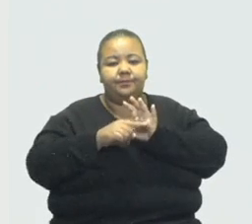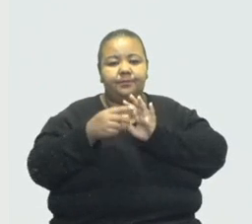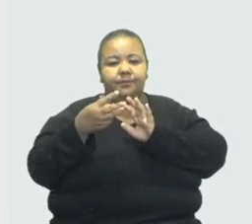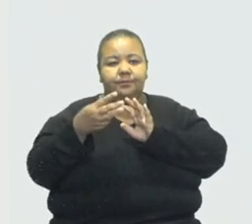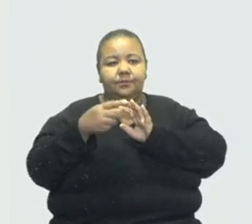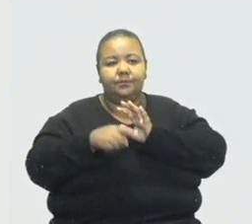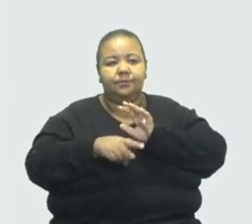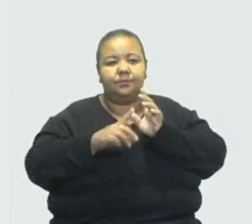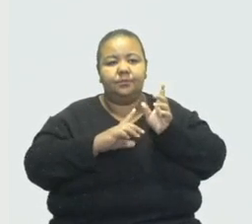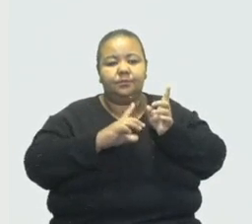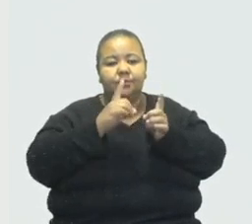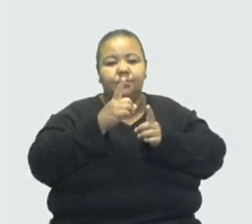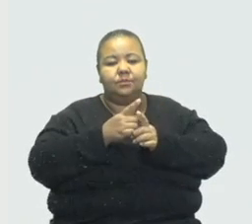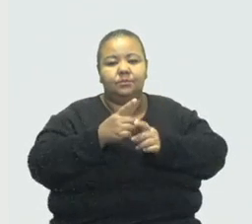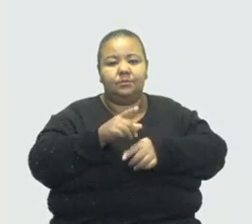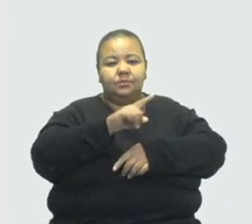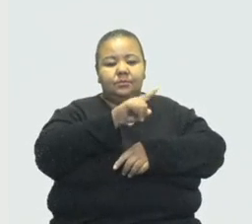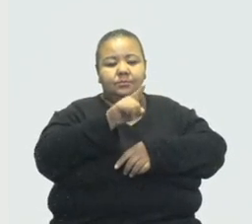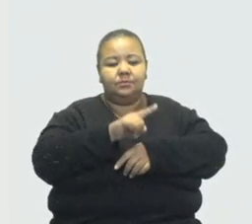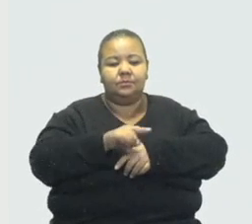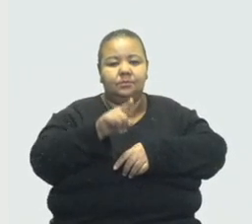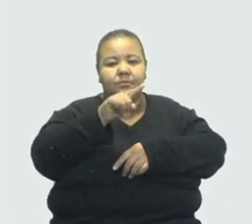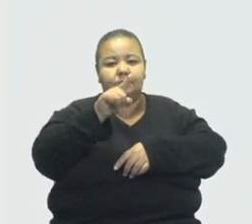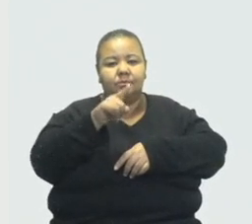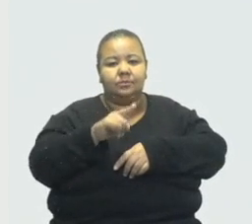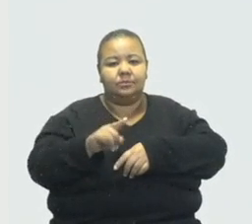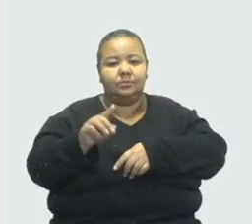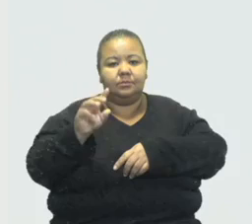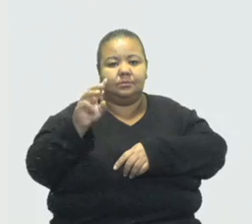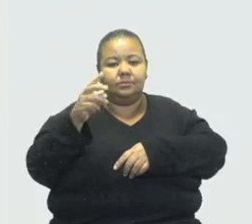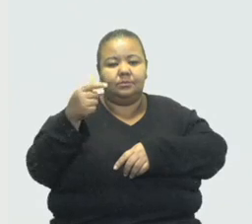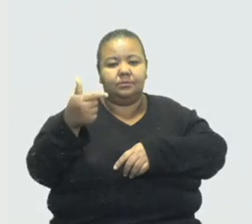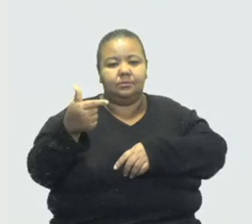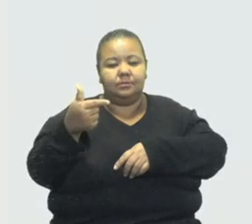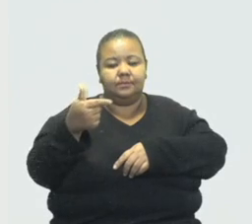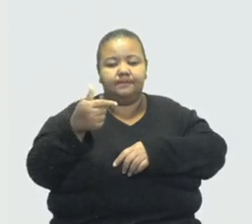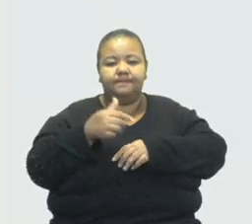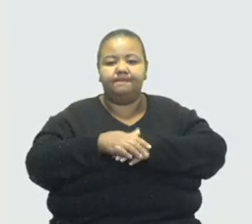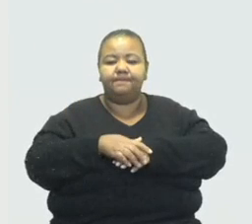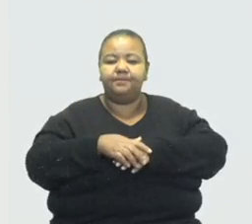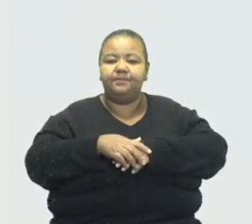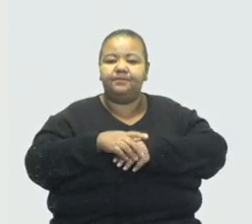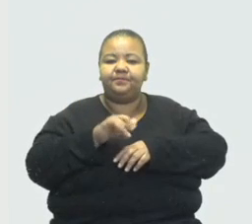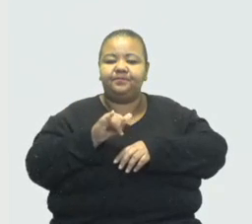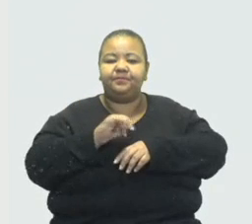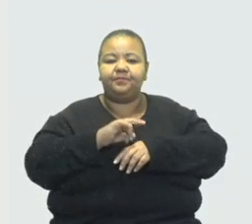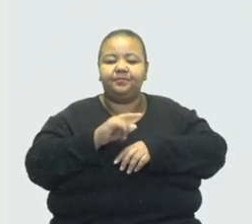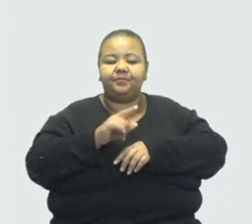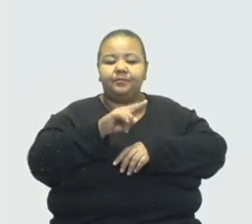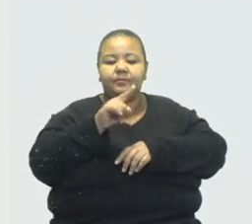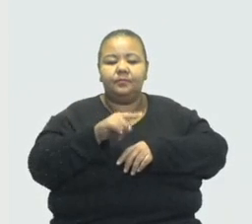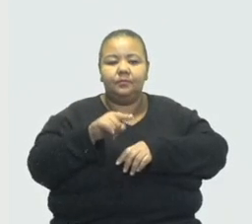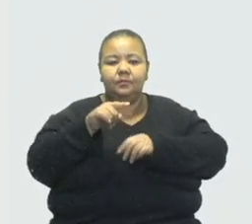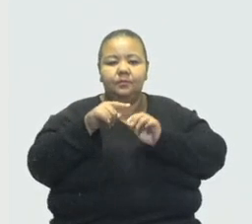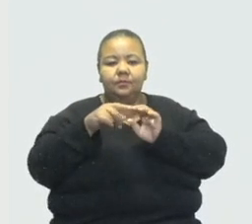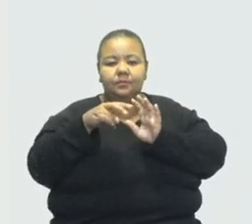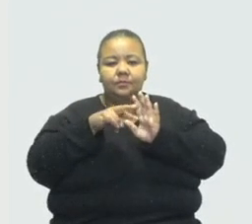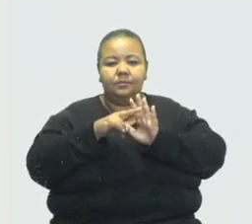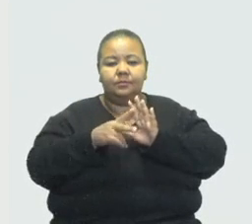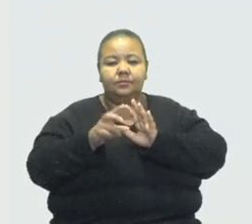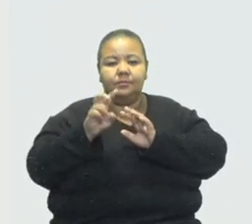3, vamos encontrar que z é igual a 2. Se a gente encontrou que z é igual a 2, agora então a gente vai fazer